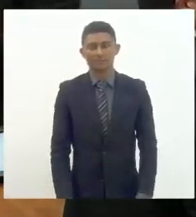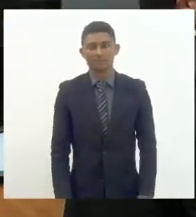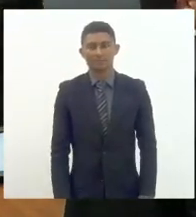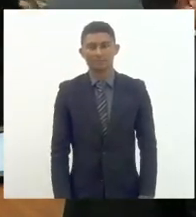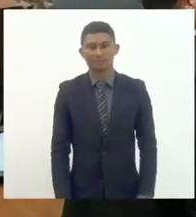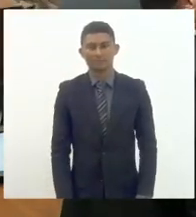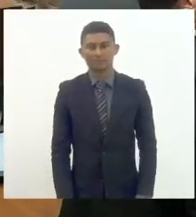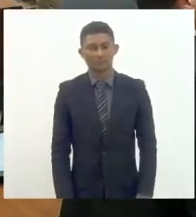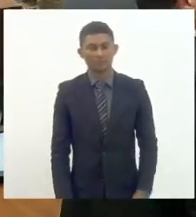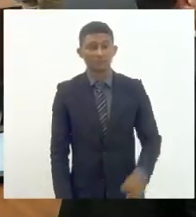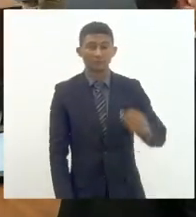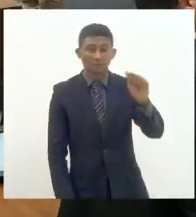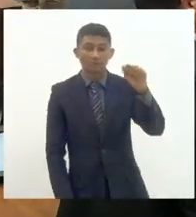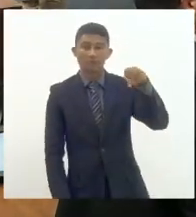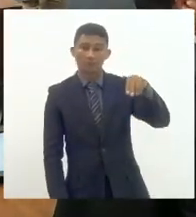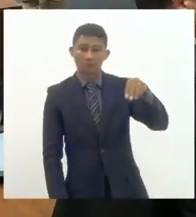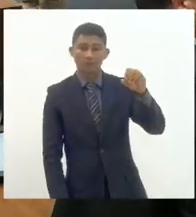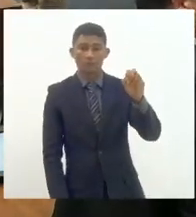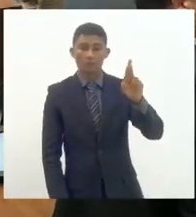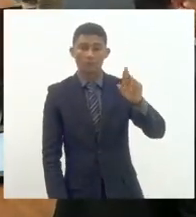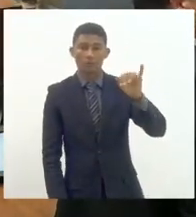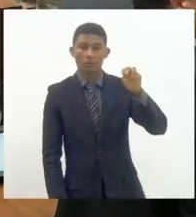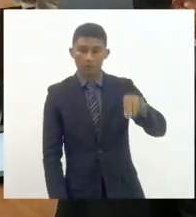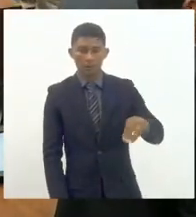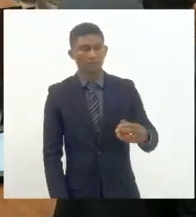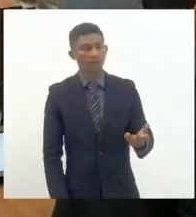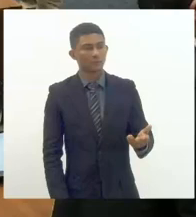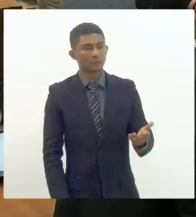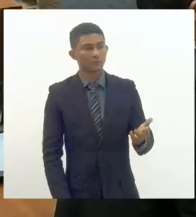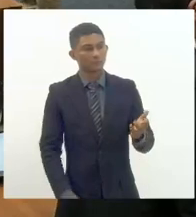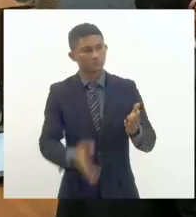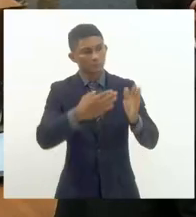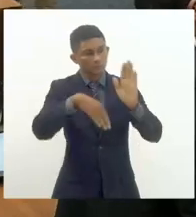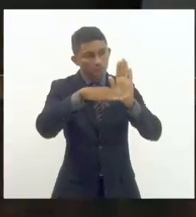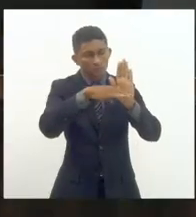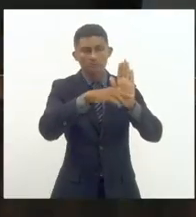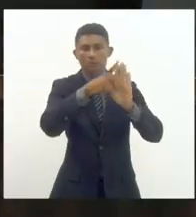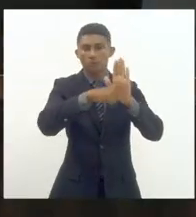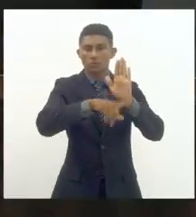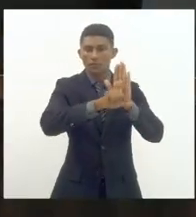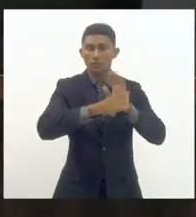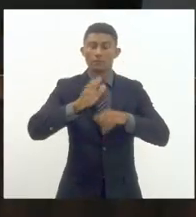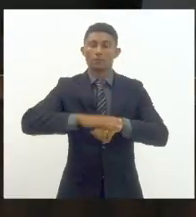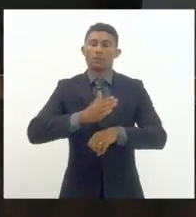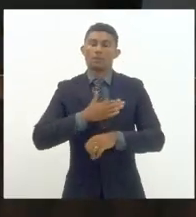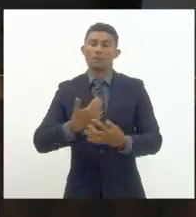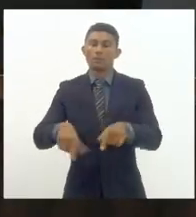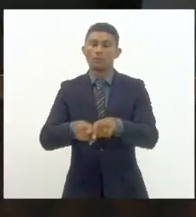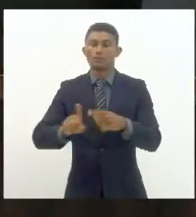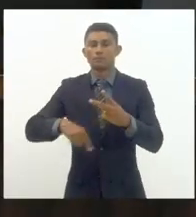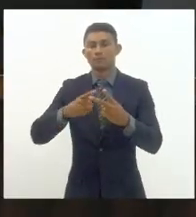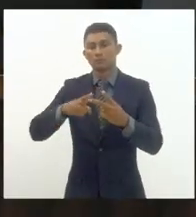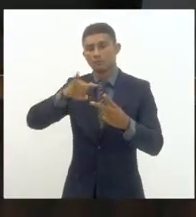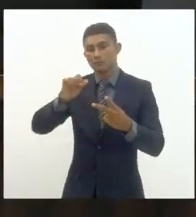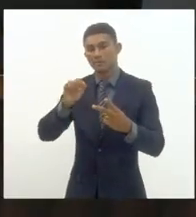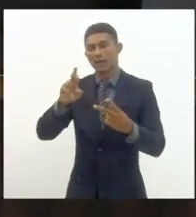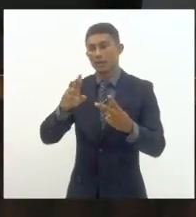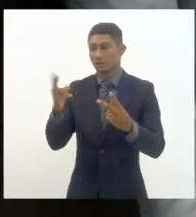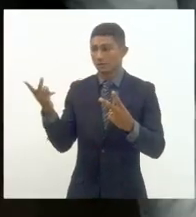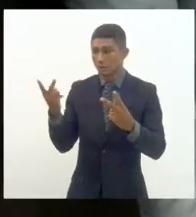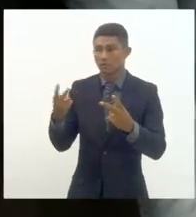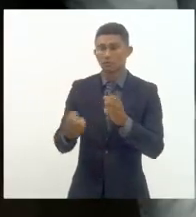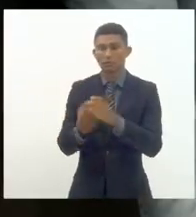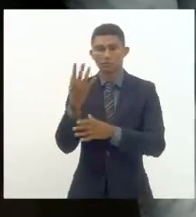Deputado Rodrigo Amorim. É o projeto seguinte, de minha autoria, deputado Jair Bittencourt, parecer pela comissão.